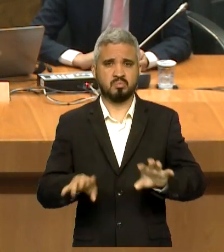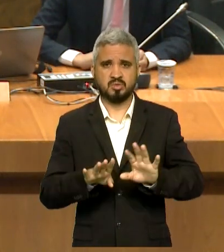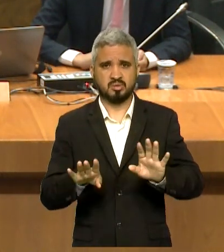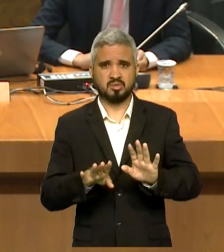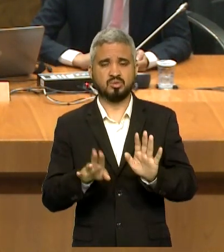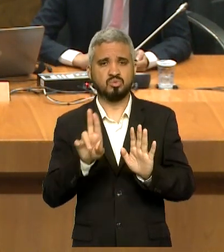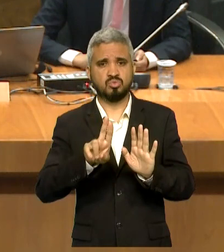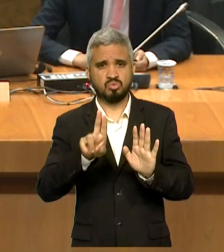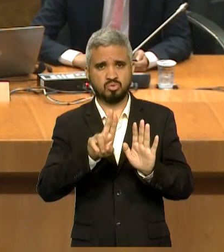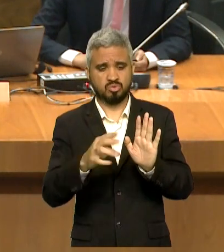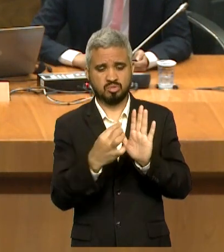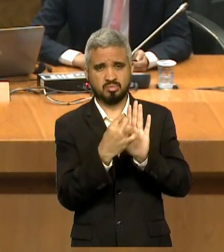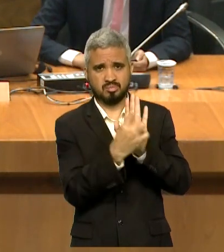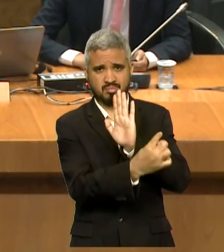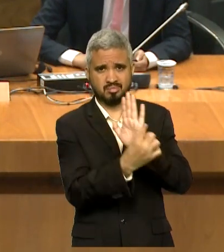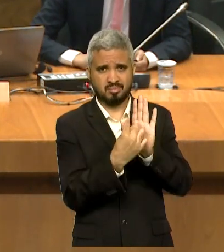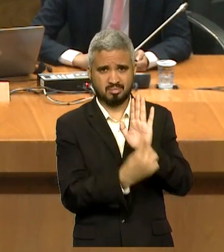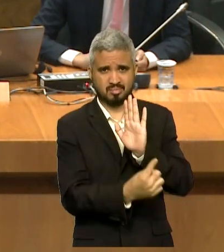nos itens